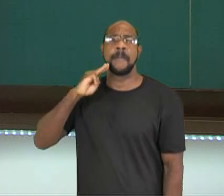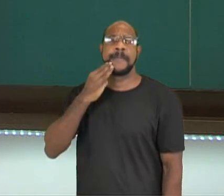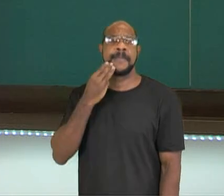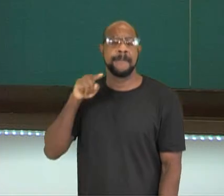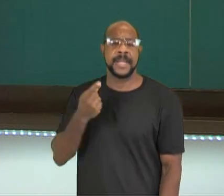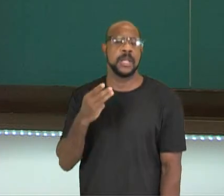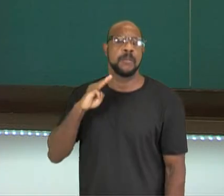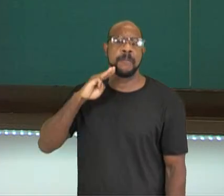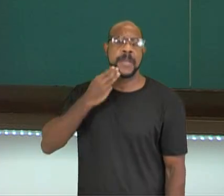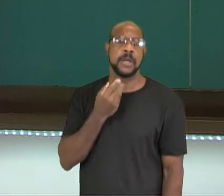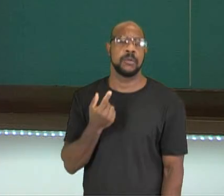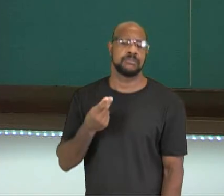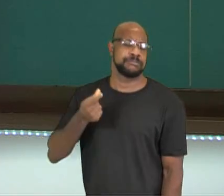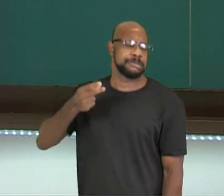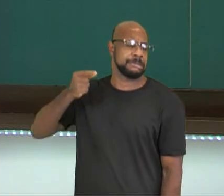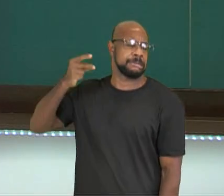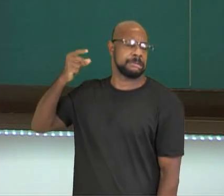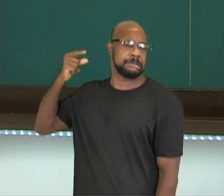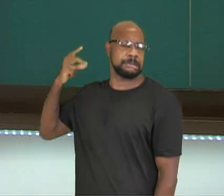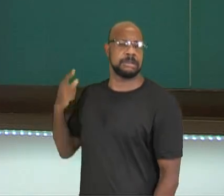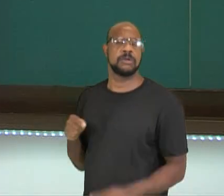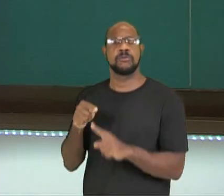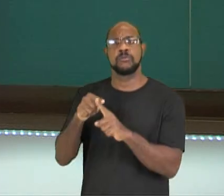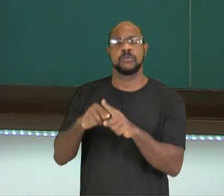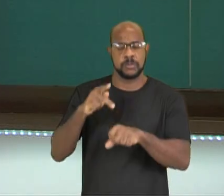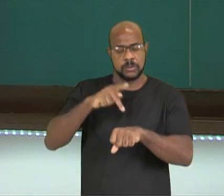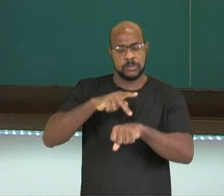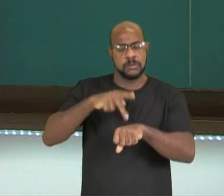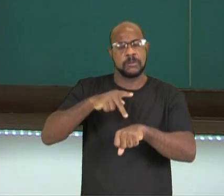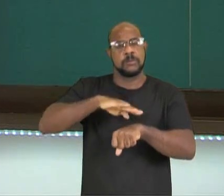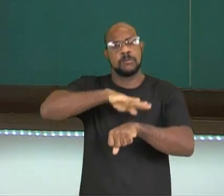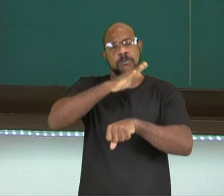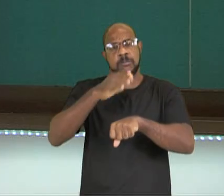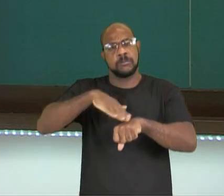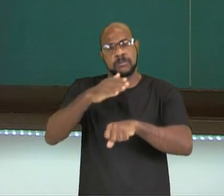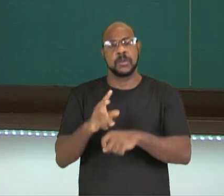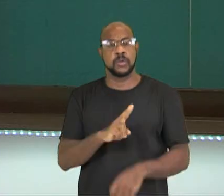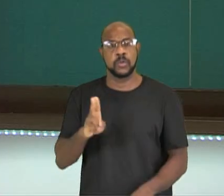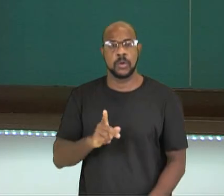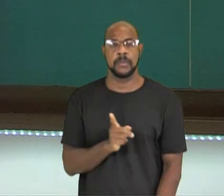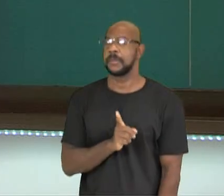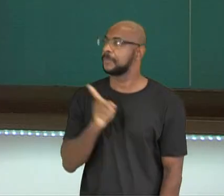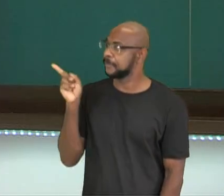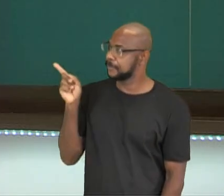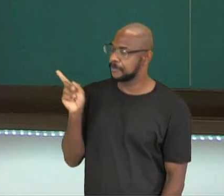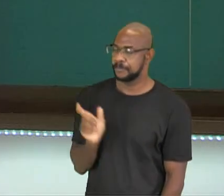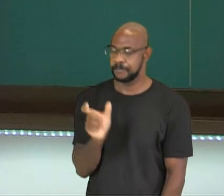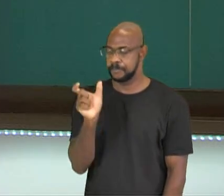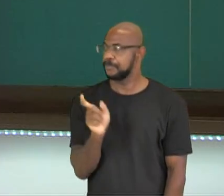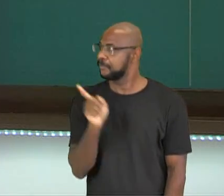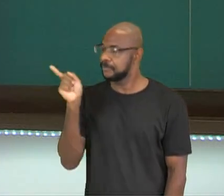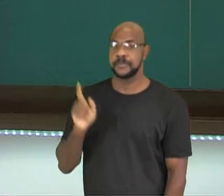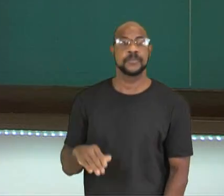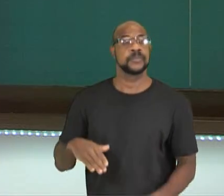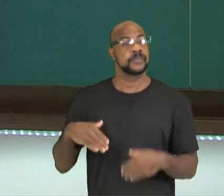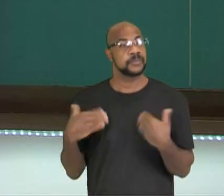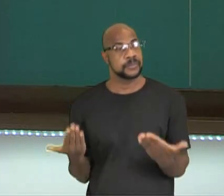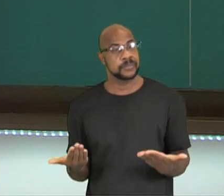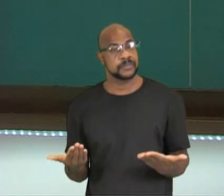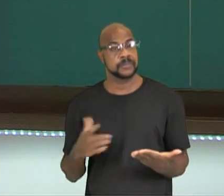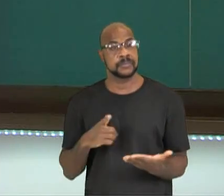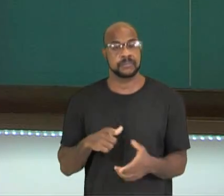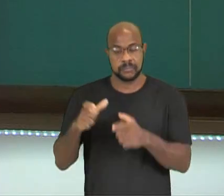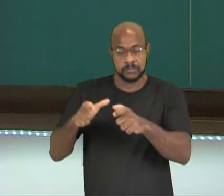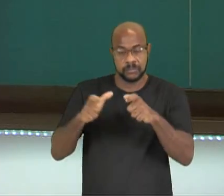essas rochas mais antigas do planeta, que são os chamados escudos cristalinos ou maciços antigos. Então, uma parte do